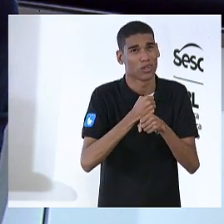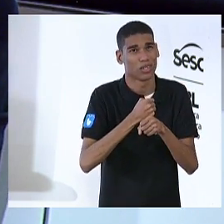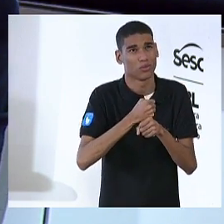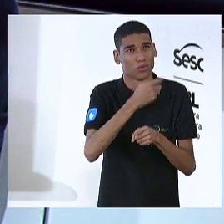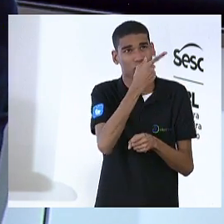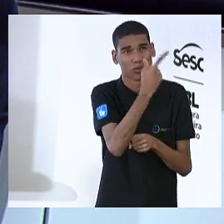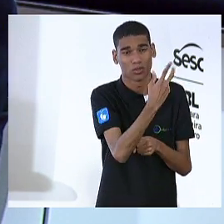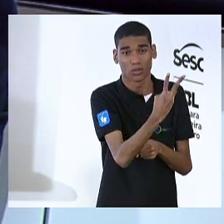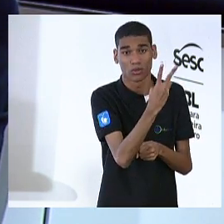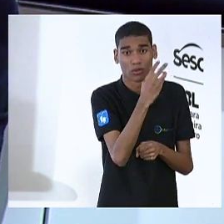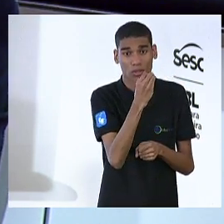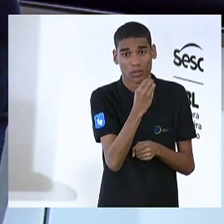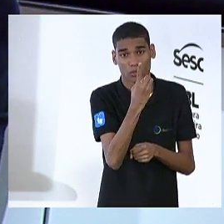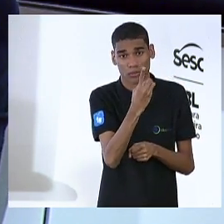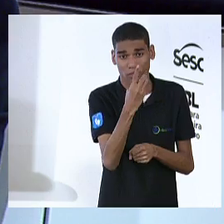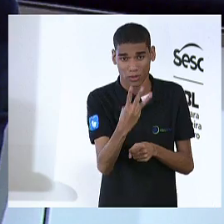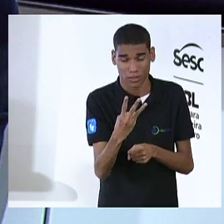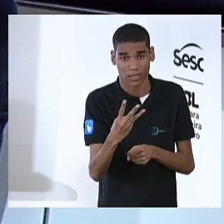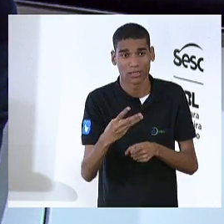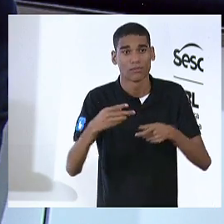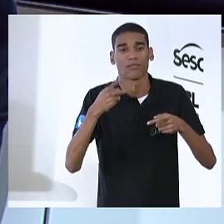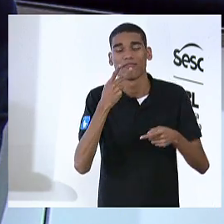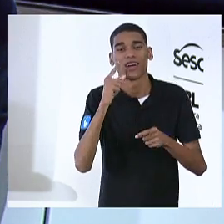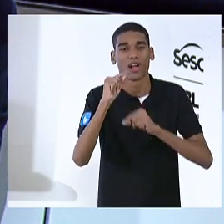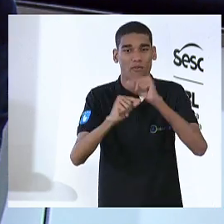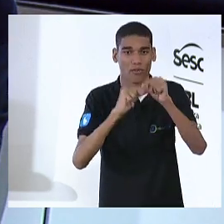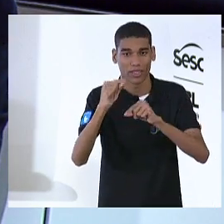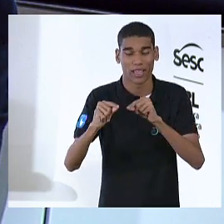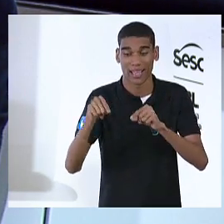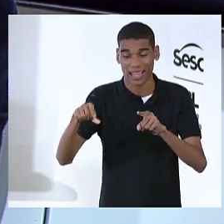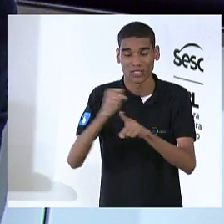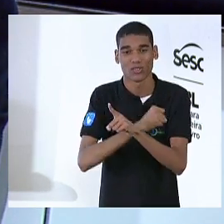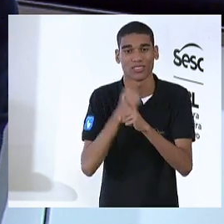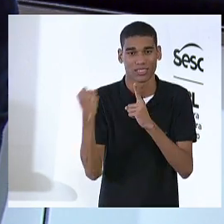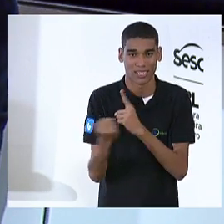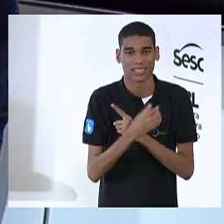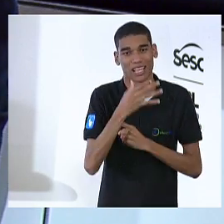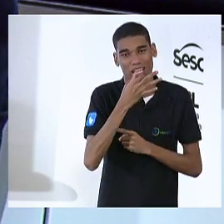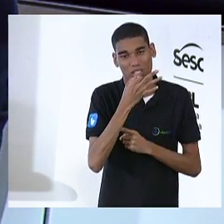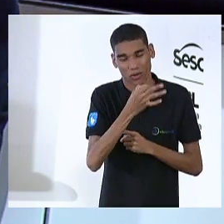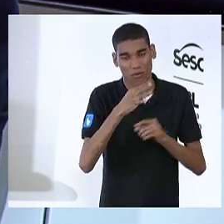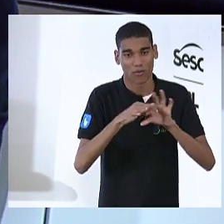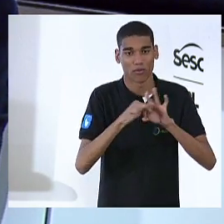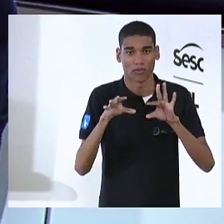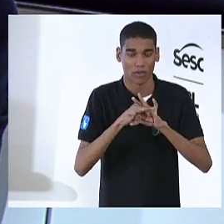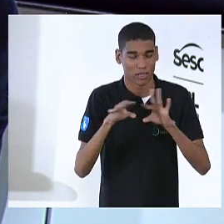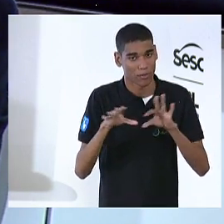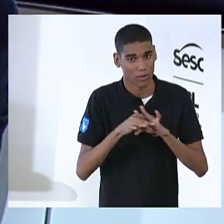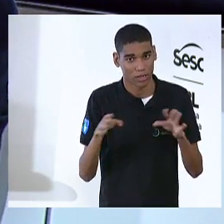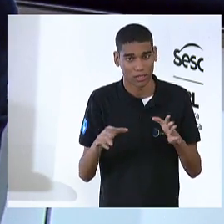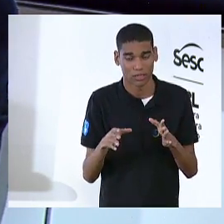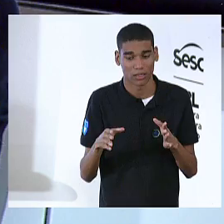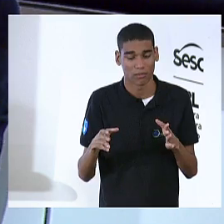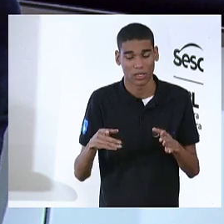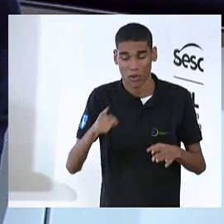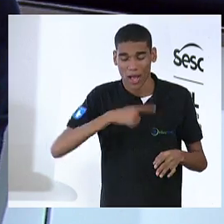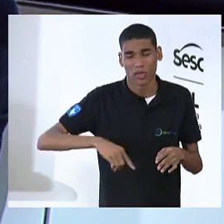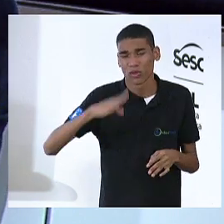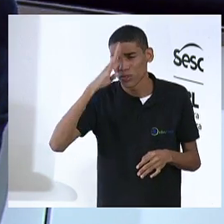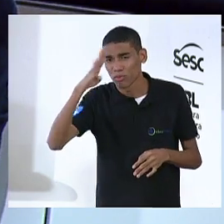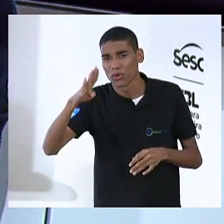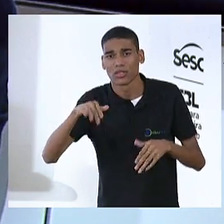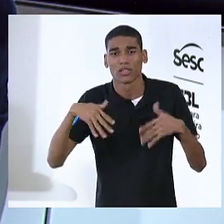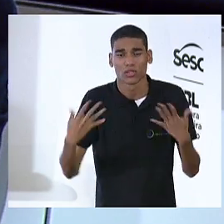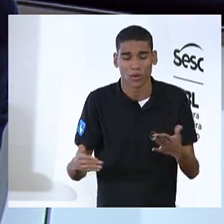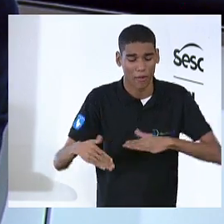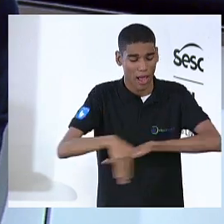Junho de 2013 foi dizer, essa democracia é muito pouco democrática. Vocês tomam as decisões sem levar em conta as nossas prioridades. As prioridades de quem está na